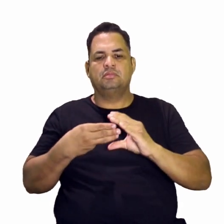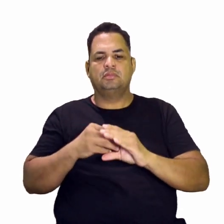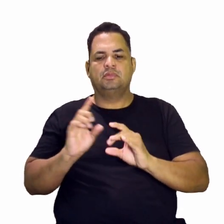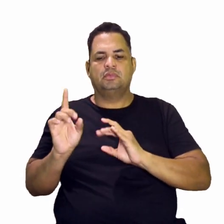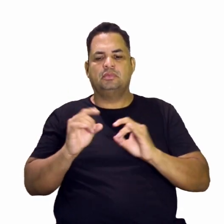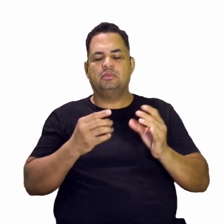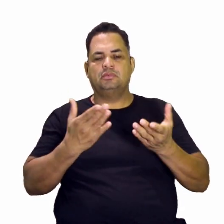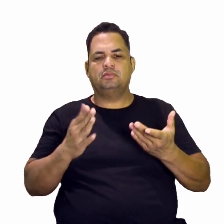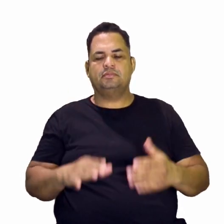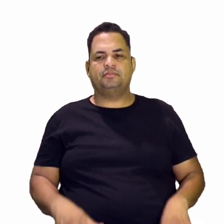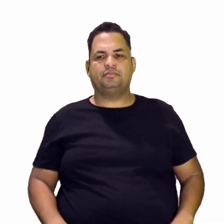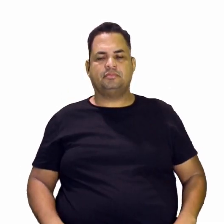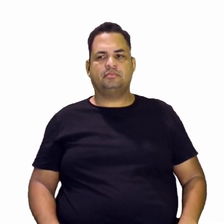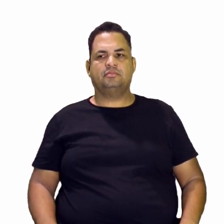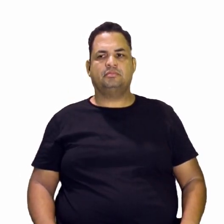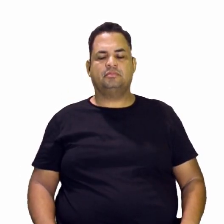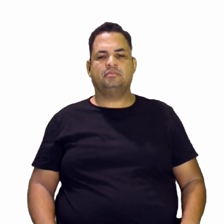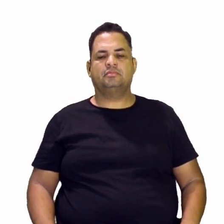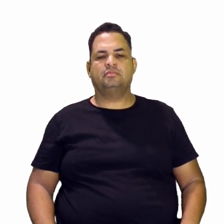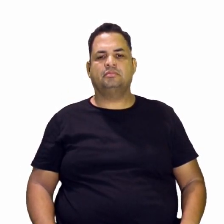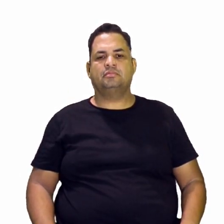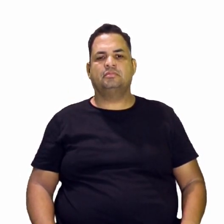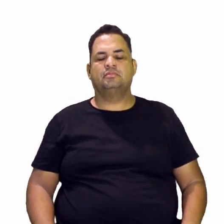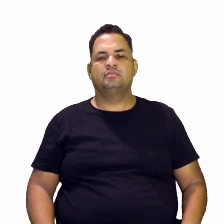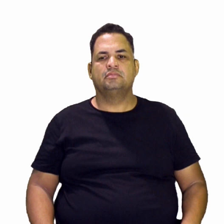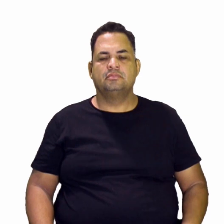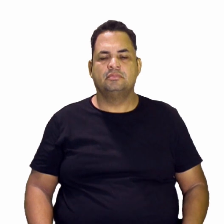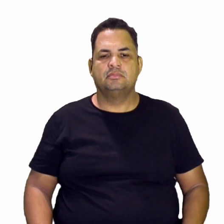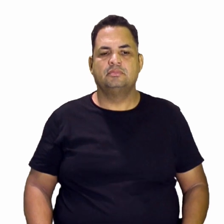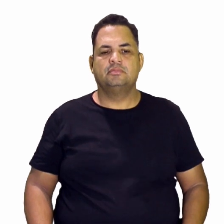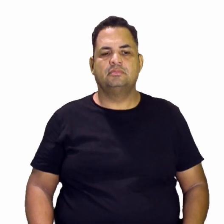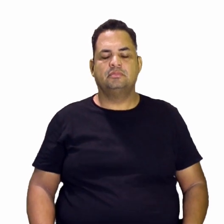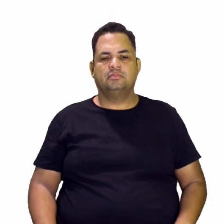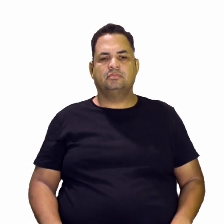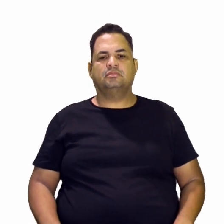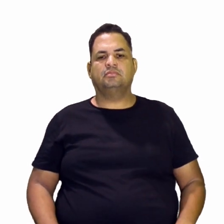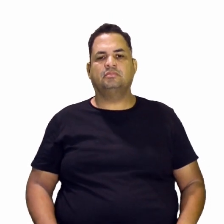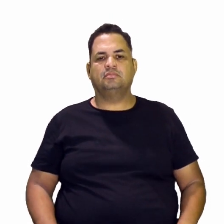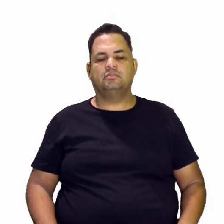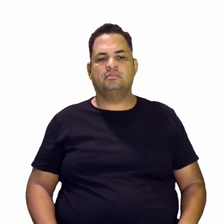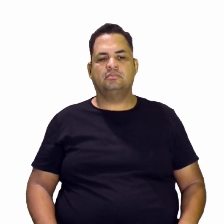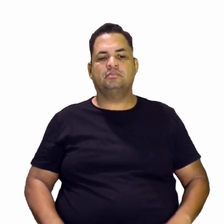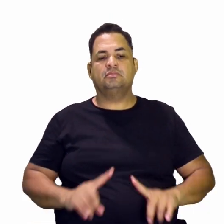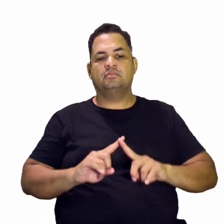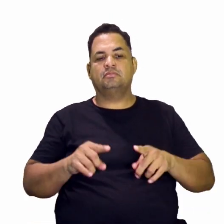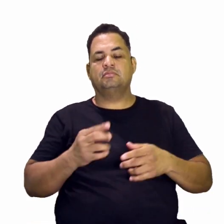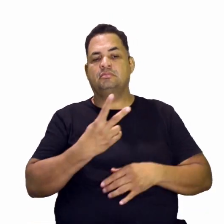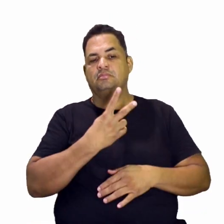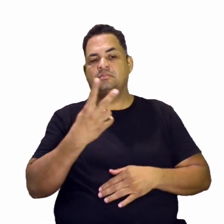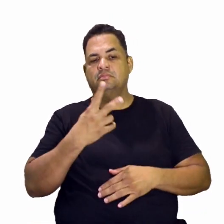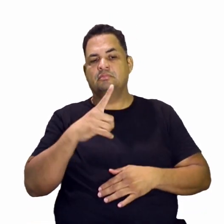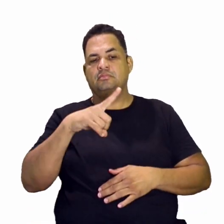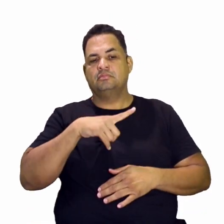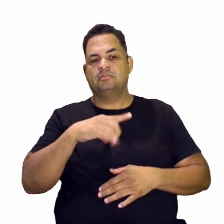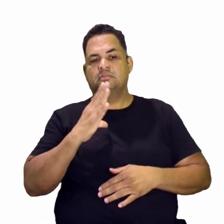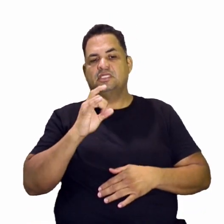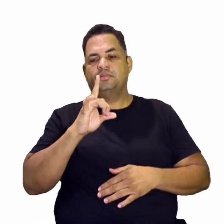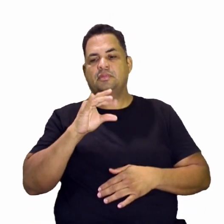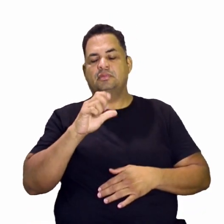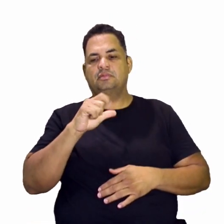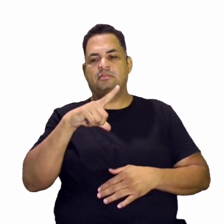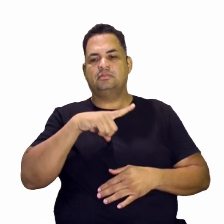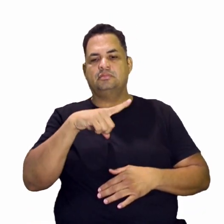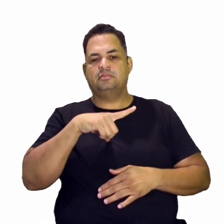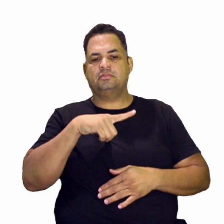tanto das briófitas quanto das briófitas. Pteridófitas já vai ter presença de vasos condutores, mas ambas são criptógamas porque não